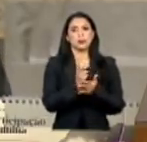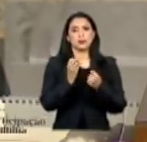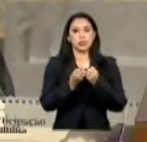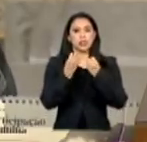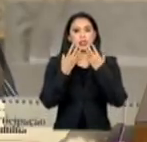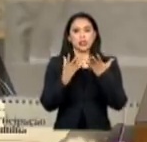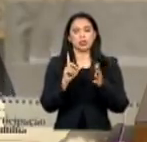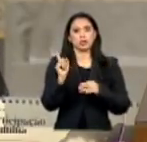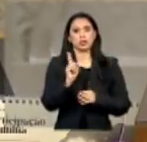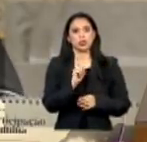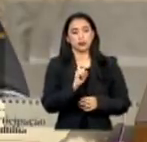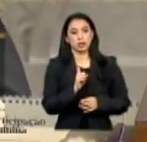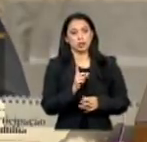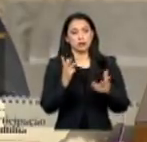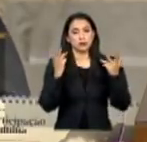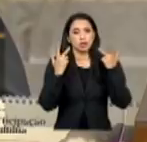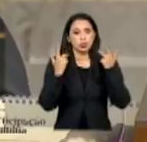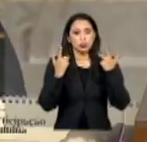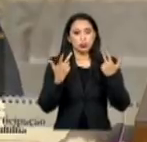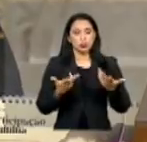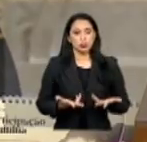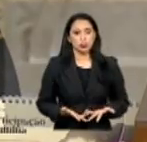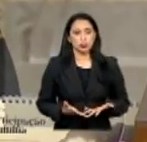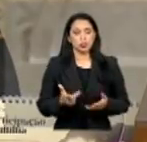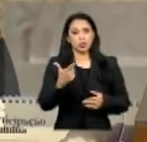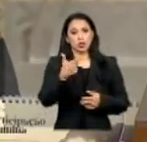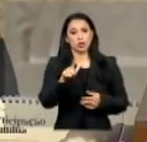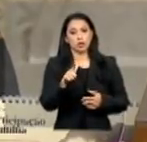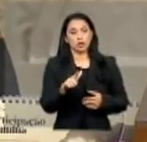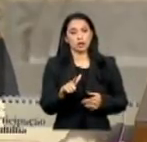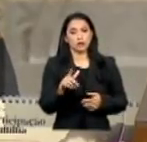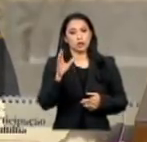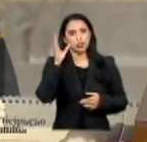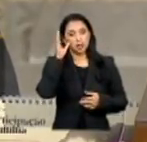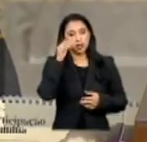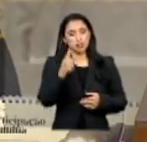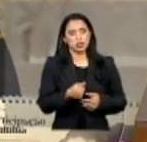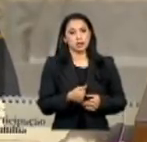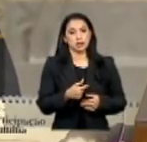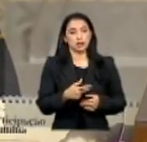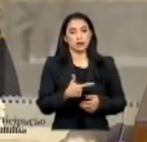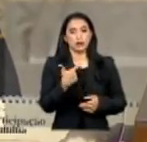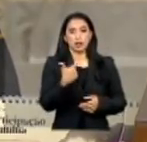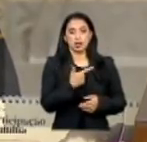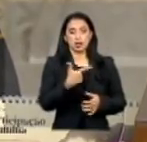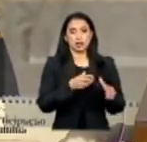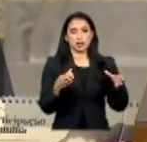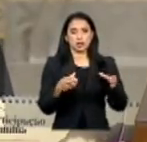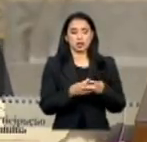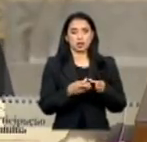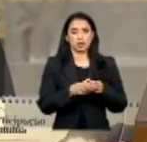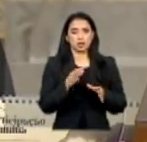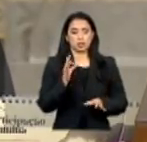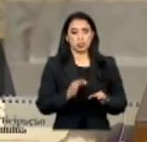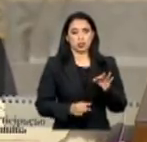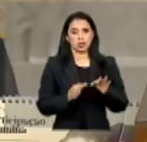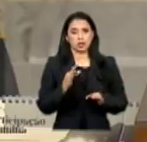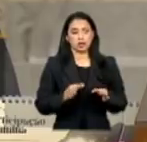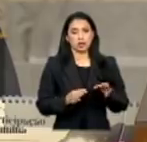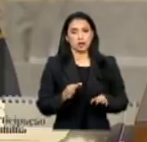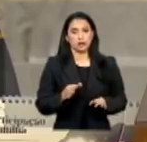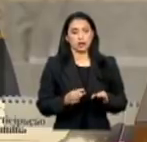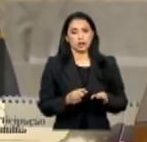são comuns por outro lado a decisão proferida pela 2ª turma jogado hatch e retro